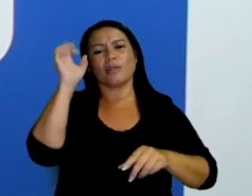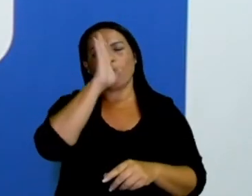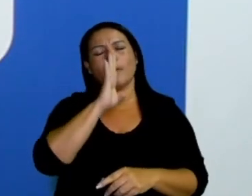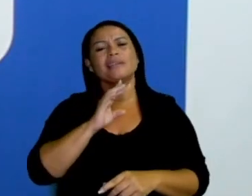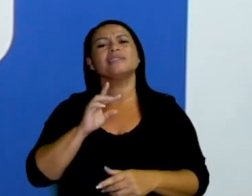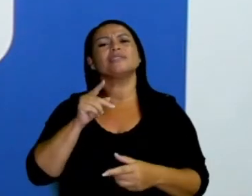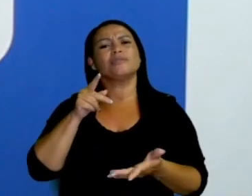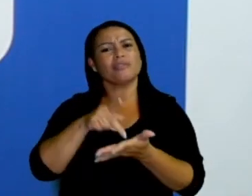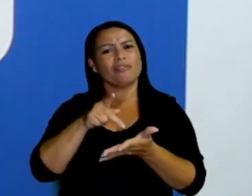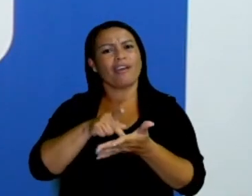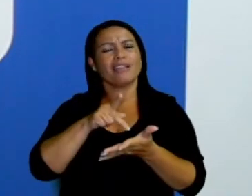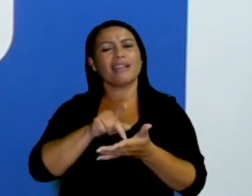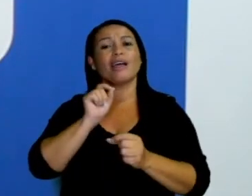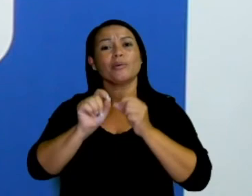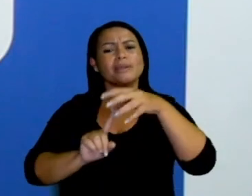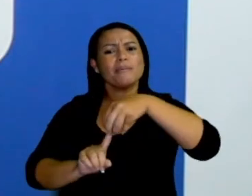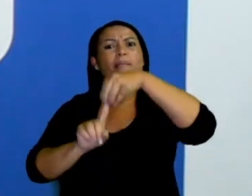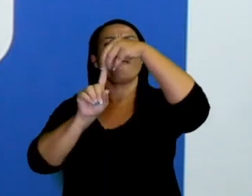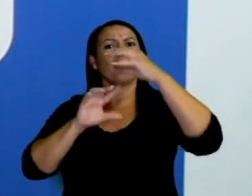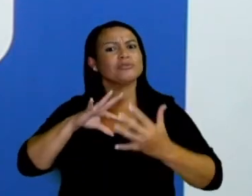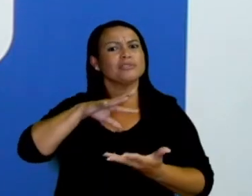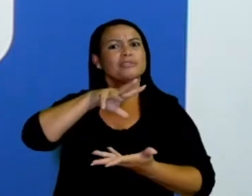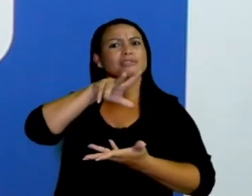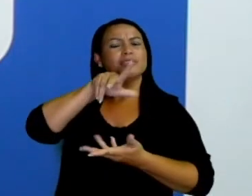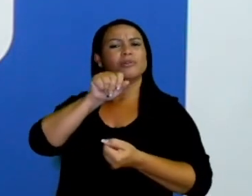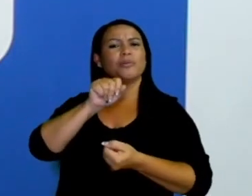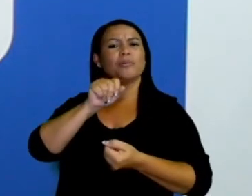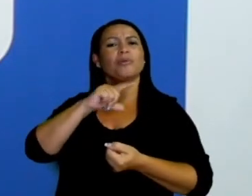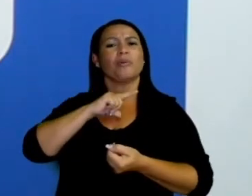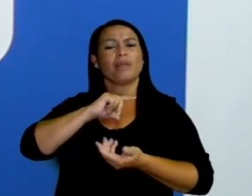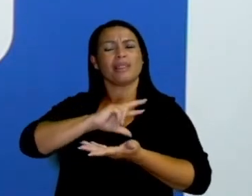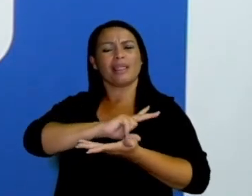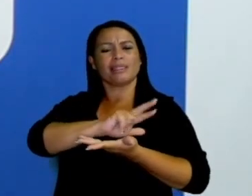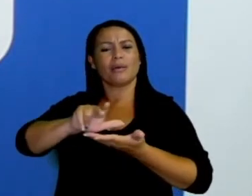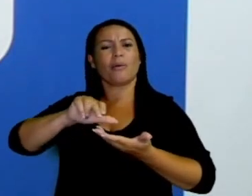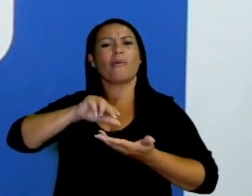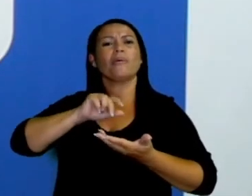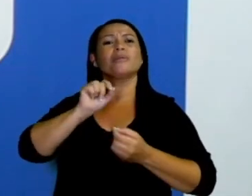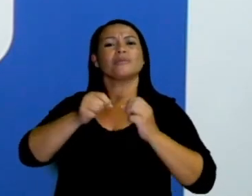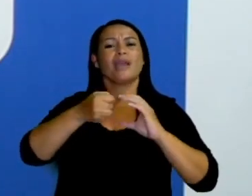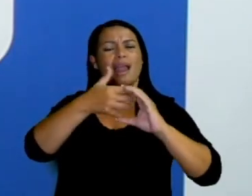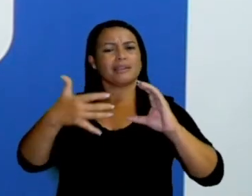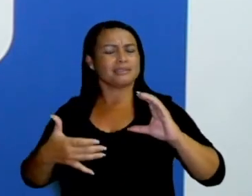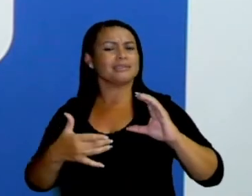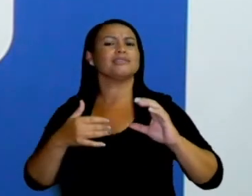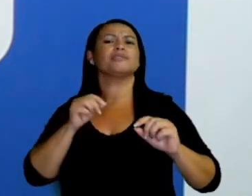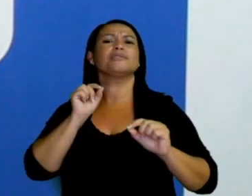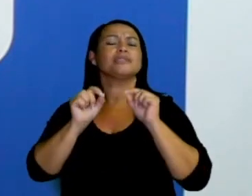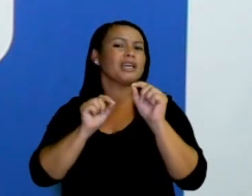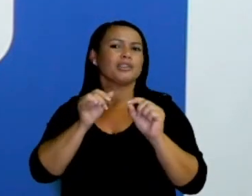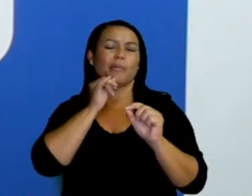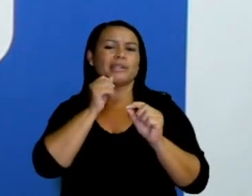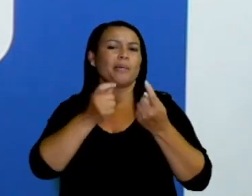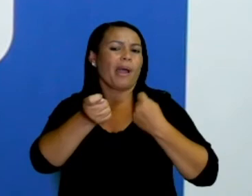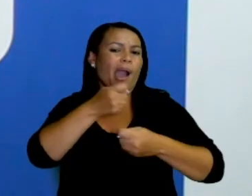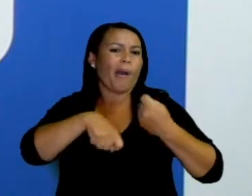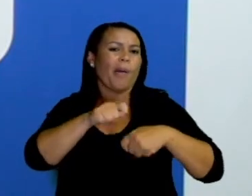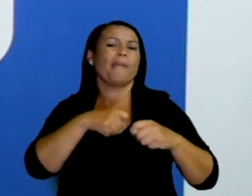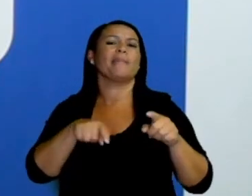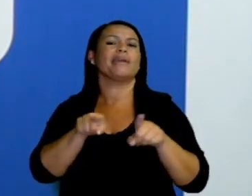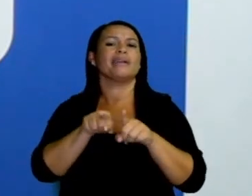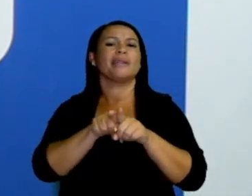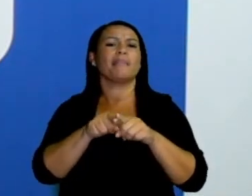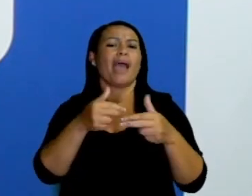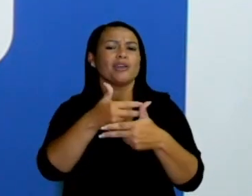sentido vai se destacar no cenário mundial por todas essas características que a gente viu, seja nos aspectos relacionados à economia, aos